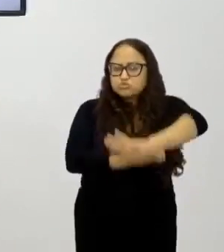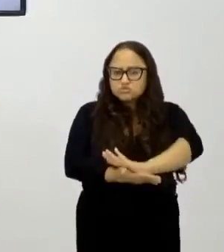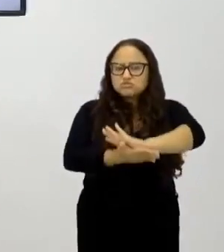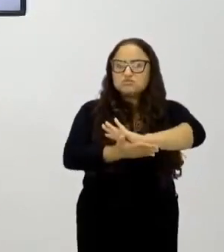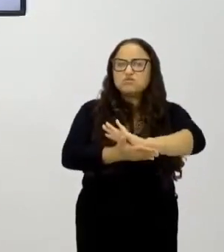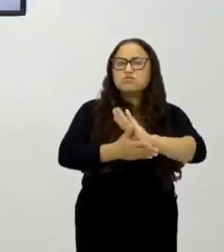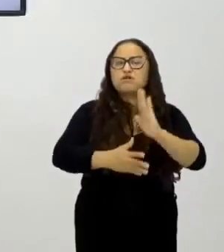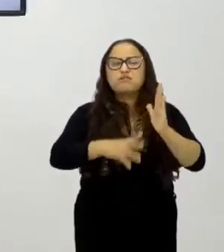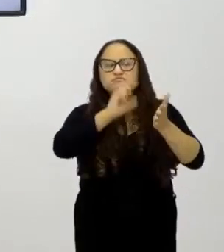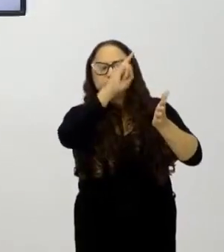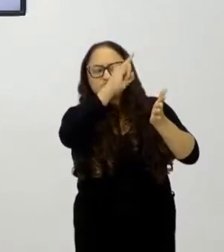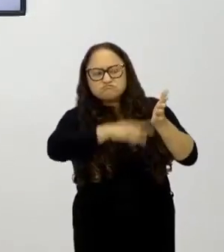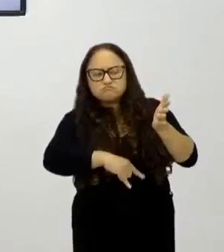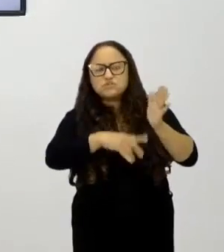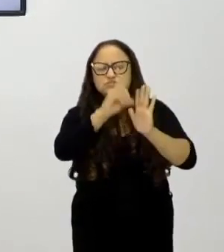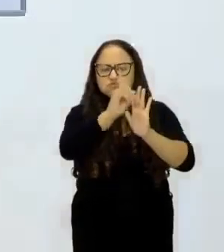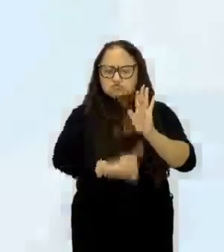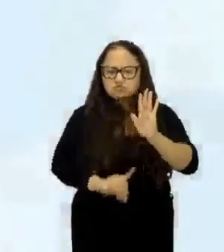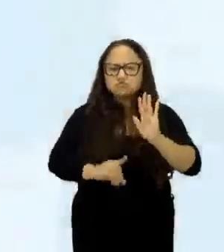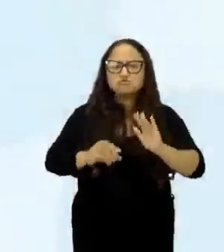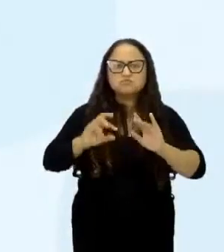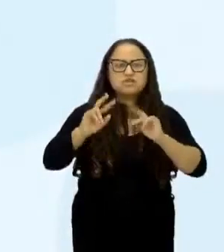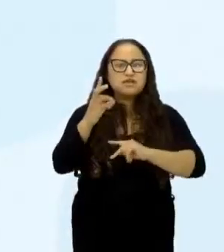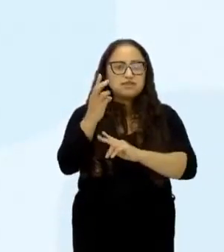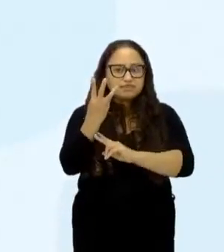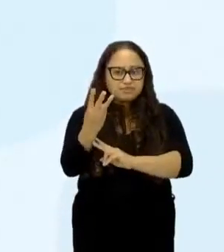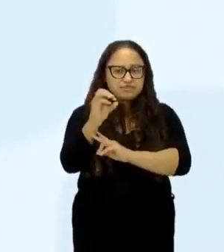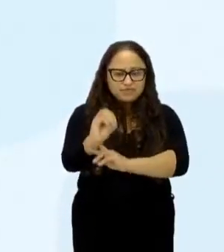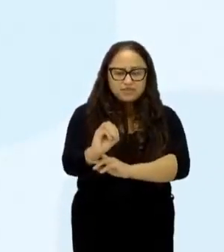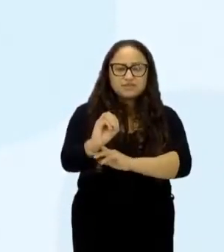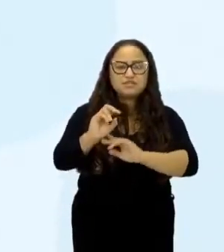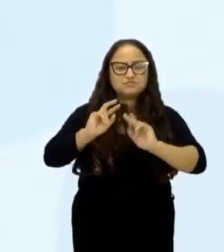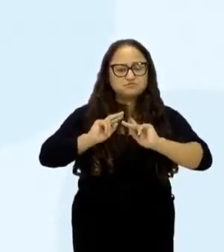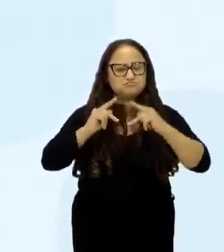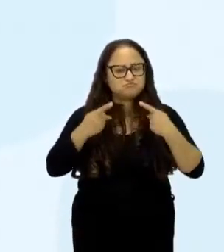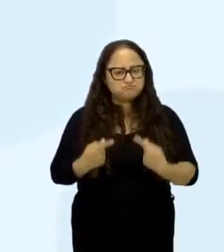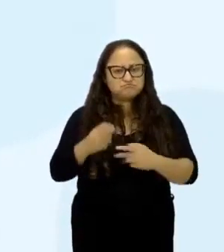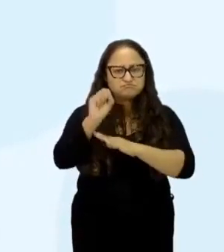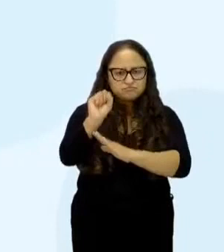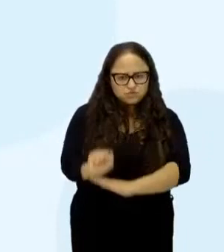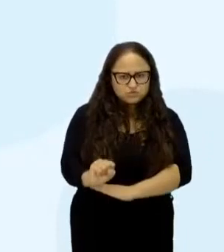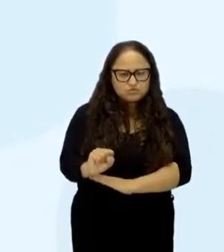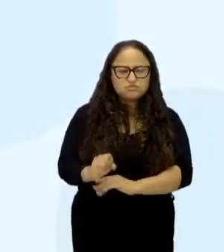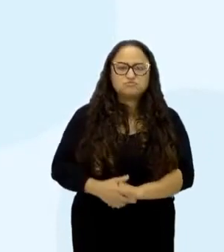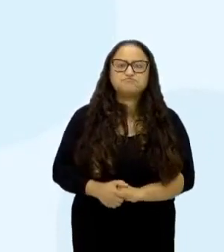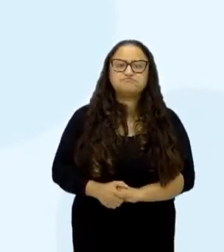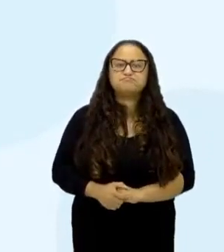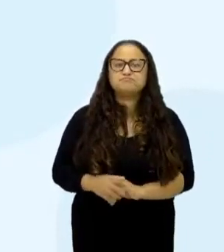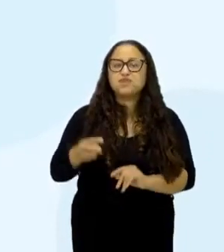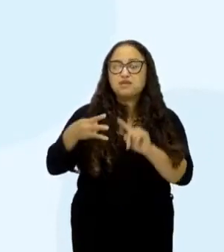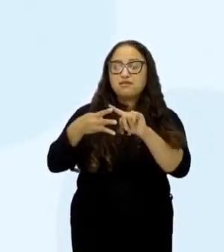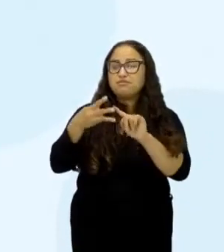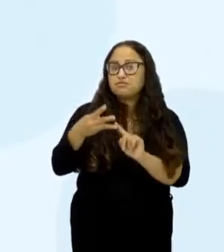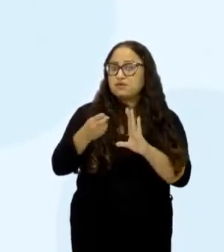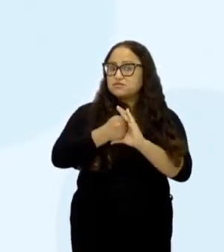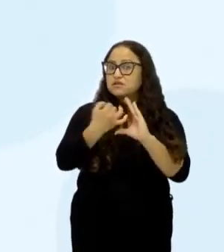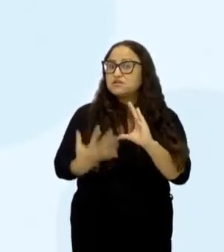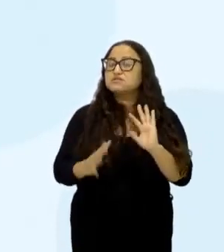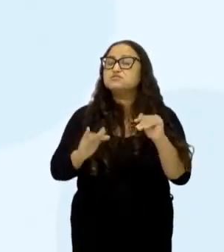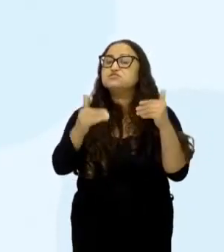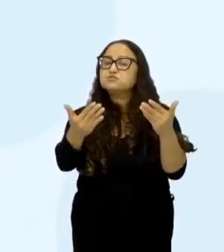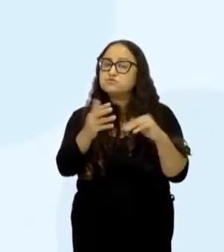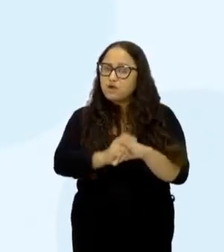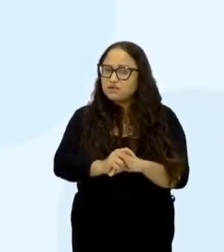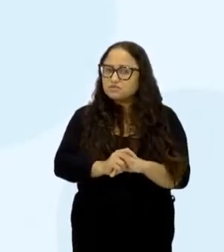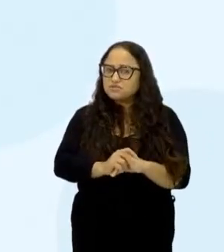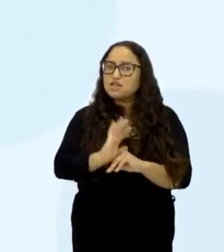Direitos Humanos e Liberdades. Vamos lá? 30 segundinhos, 3 daquelas características que ele mencionou ali, que apareceram pra gente, e a gente